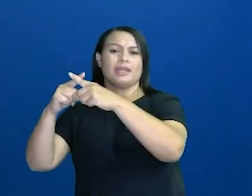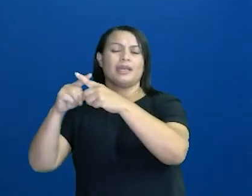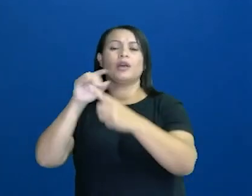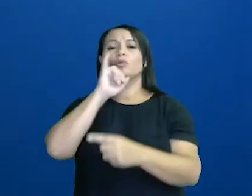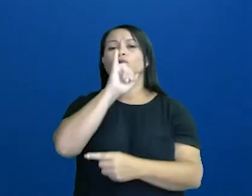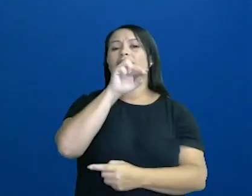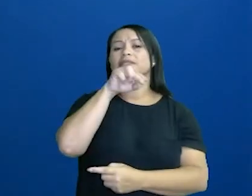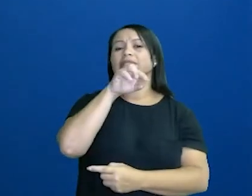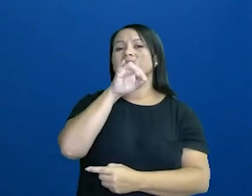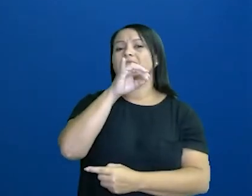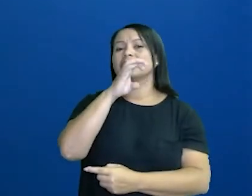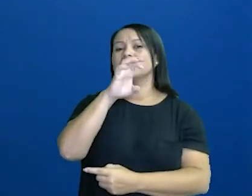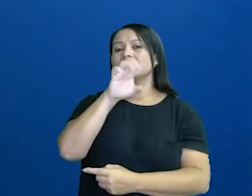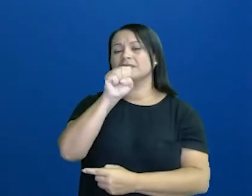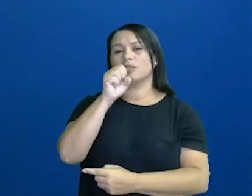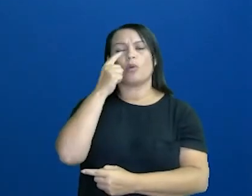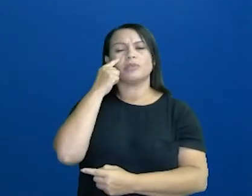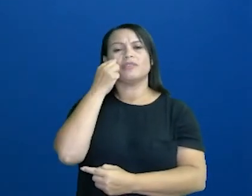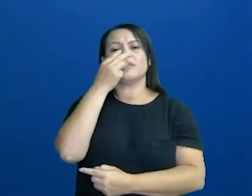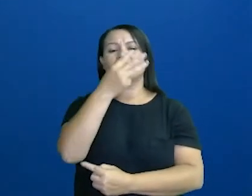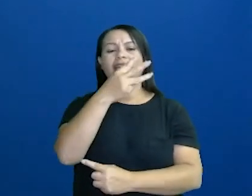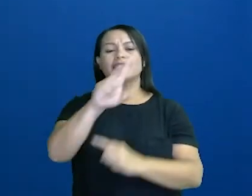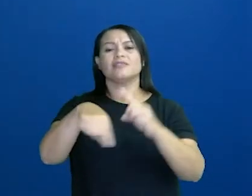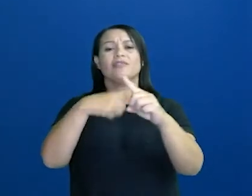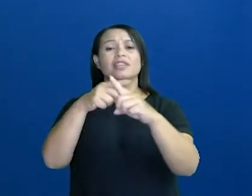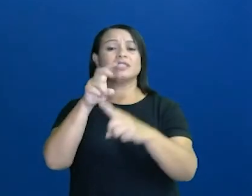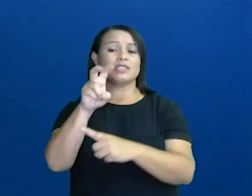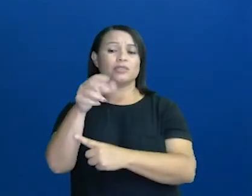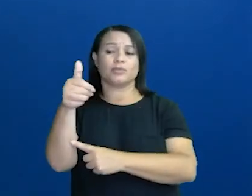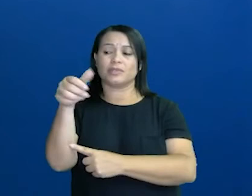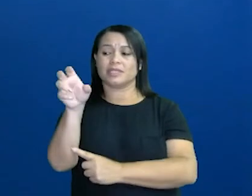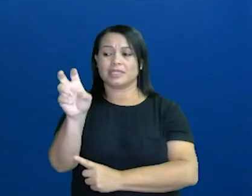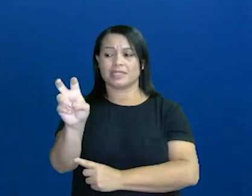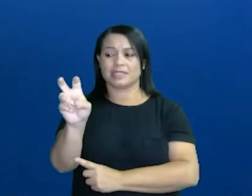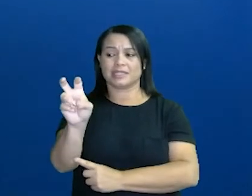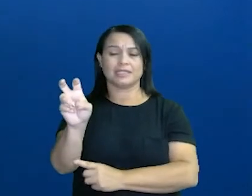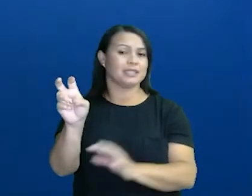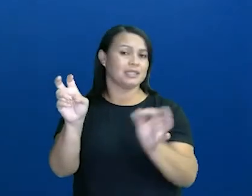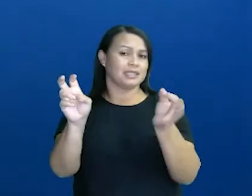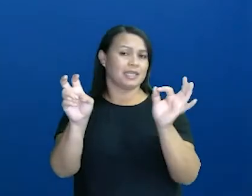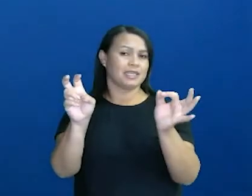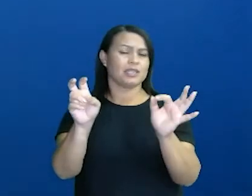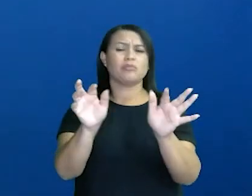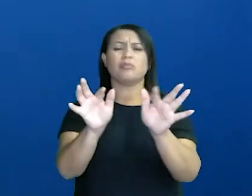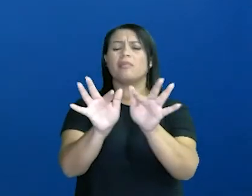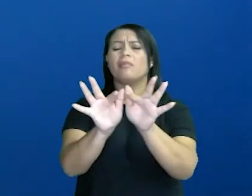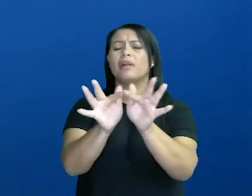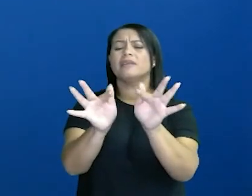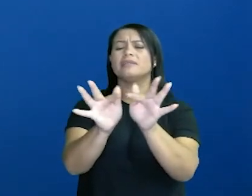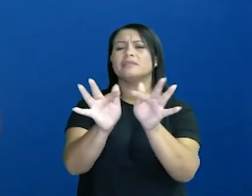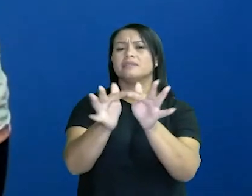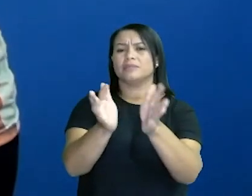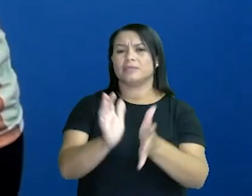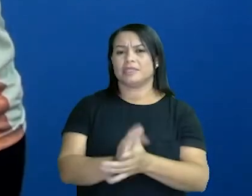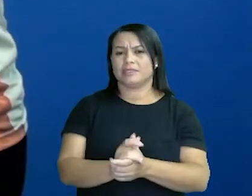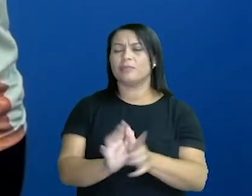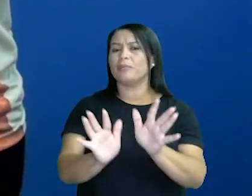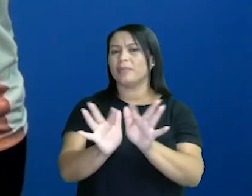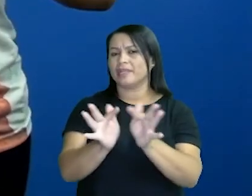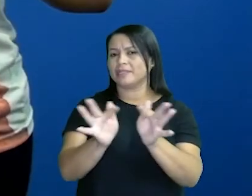esses meus rim X3 X5 15 certo bem simples não é